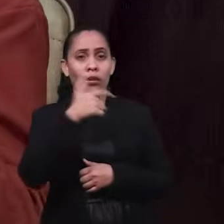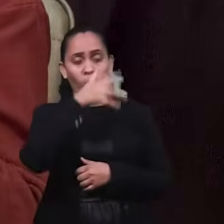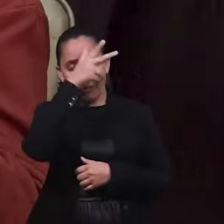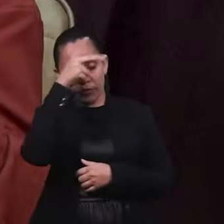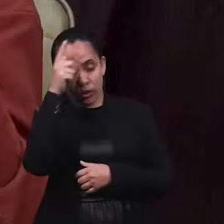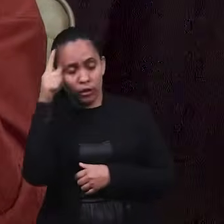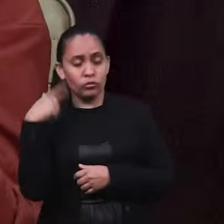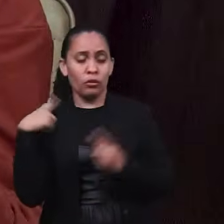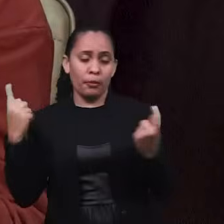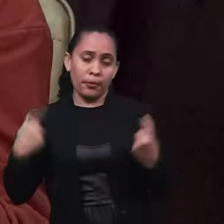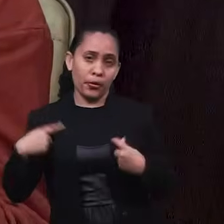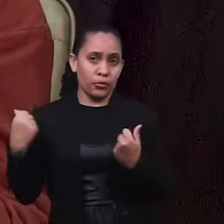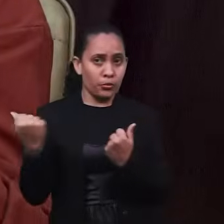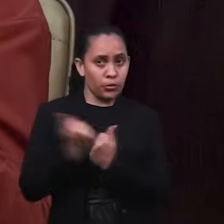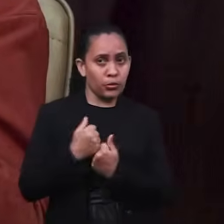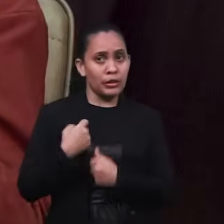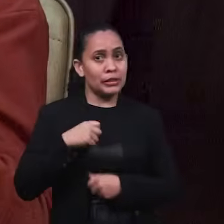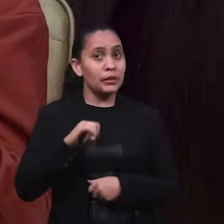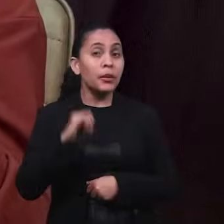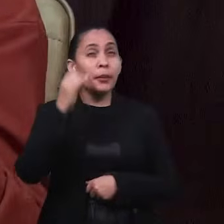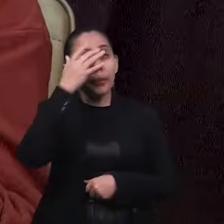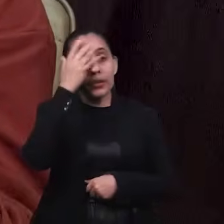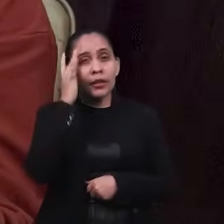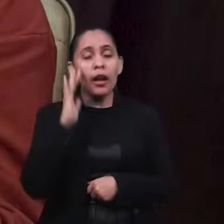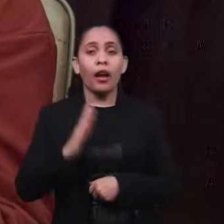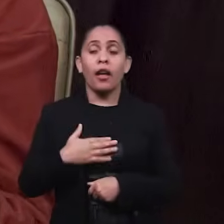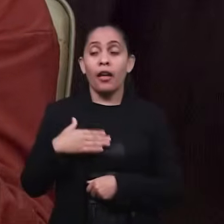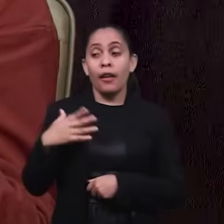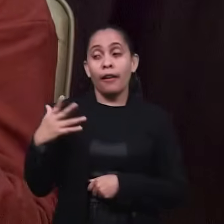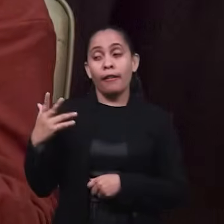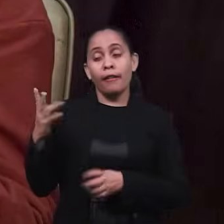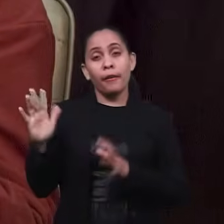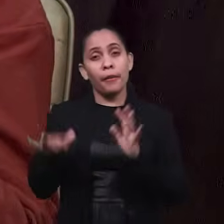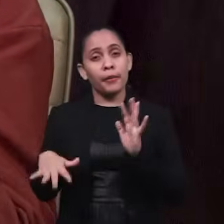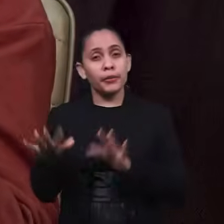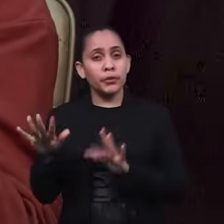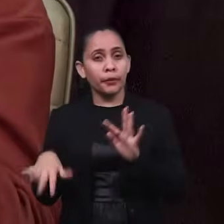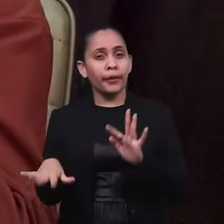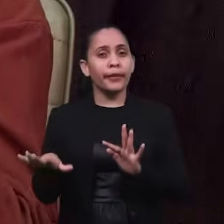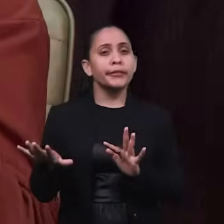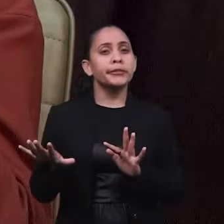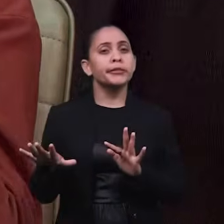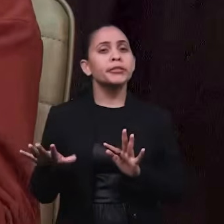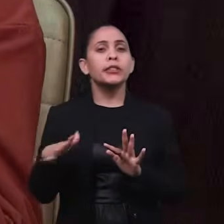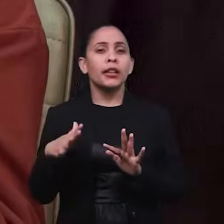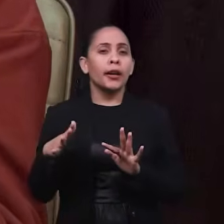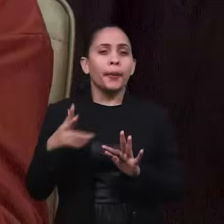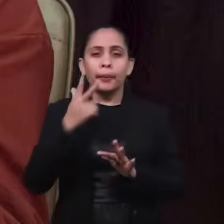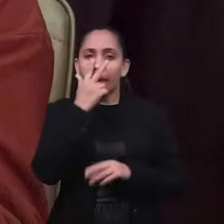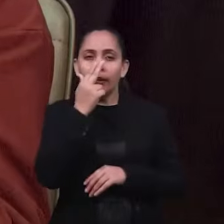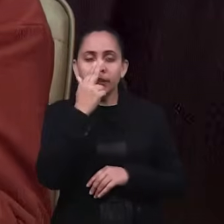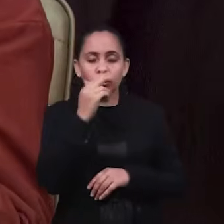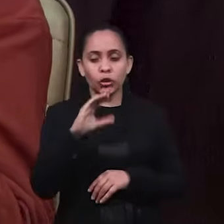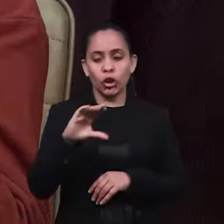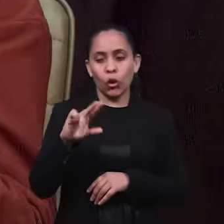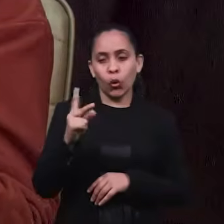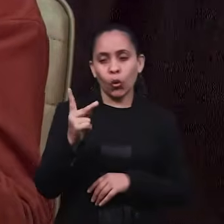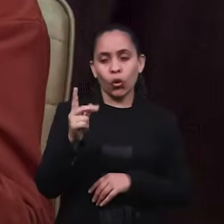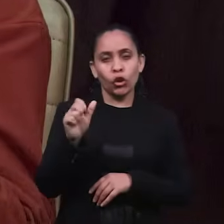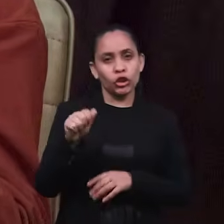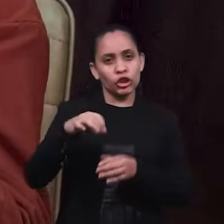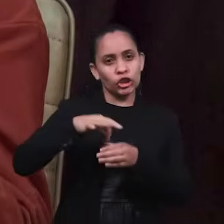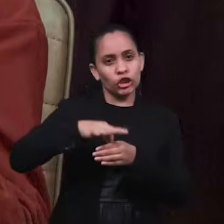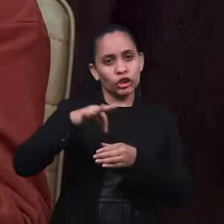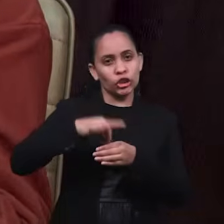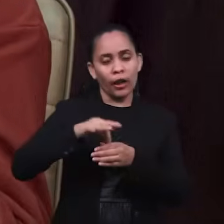pensar da onde vem o kombucha, ele vem ali do chá verde ou do chá preto, né? Se a gente for fazer do chá verde, que normalmente